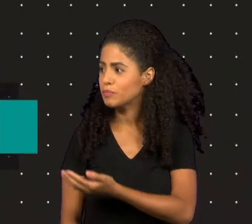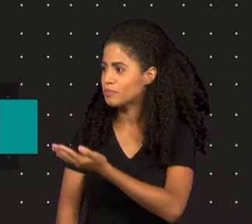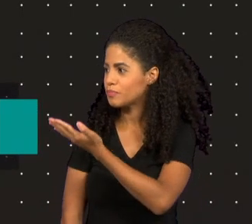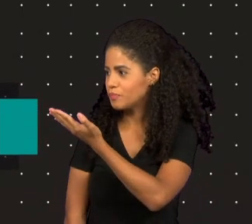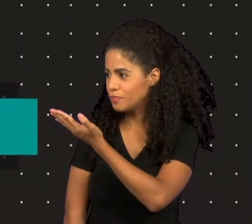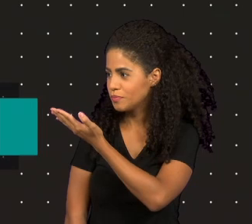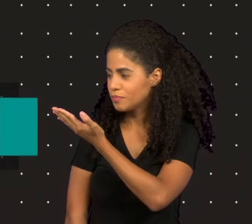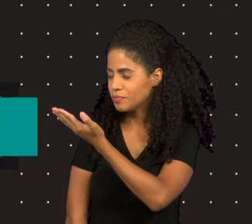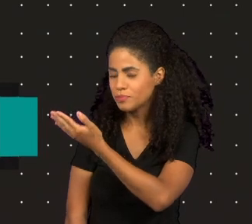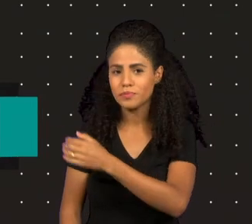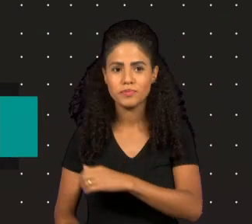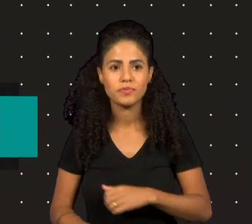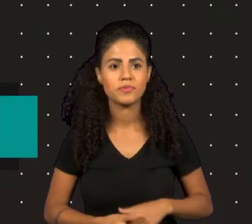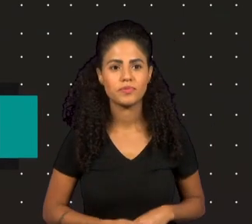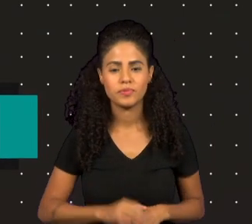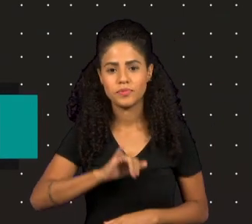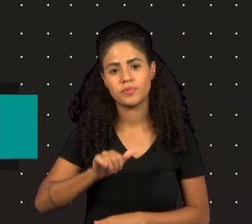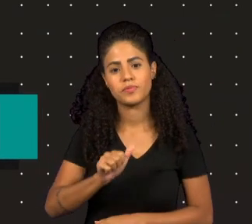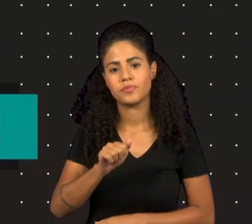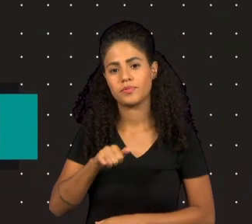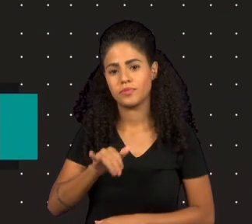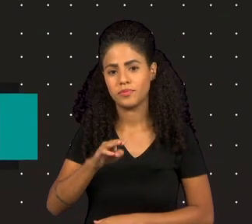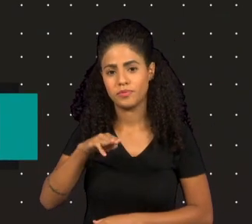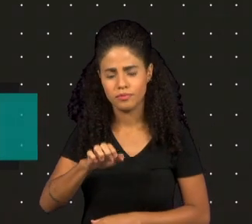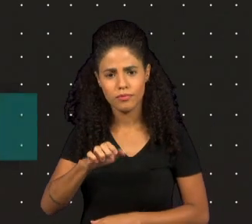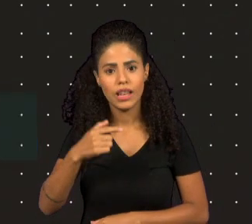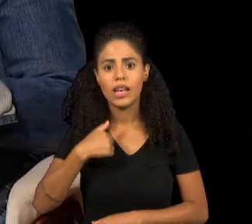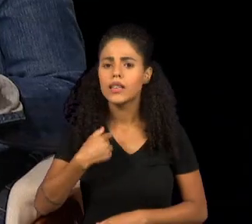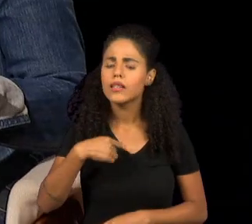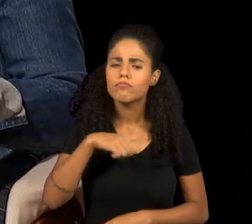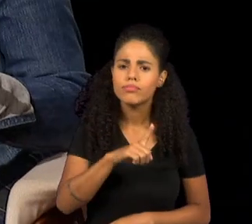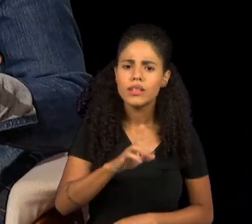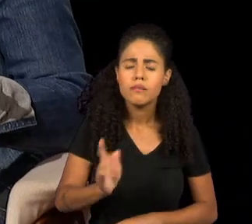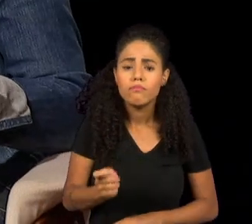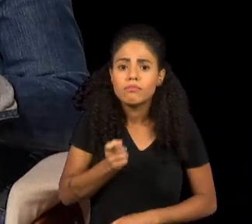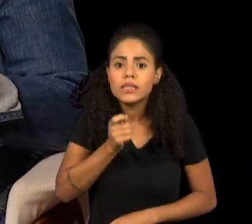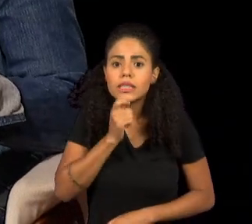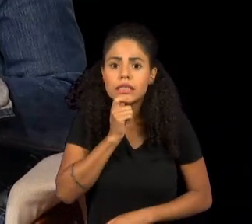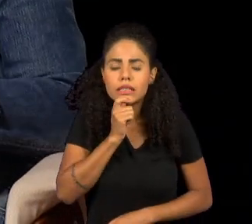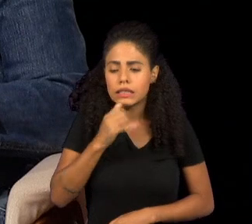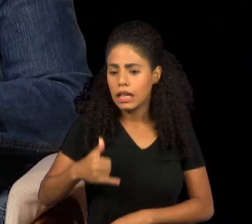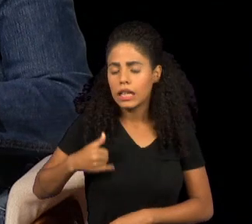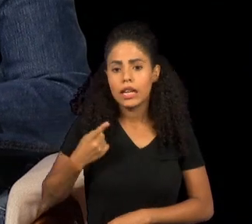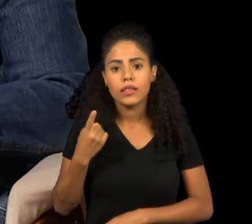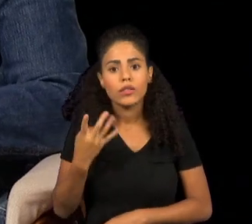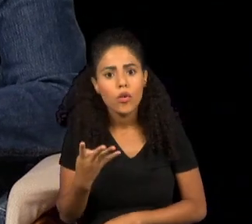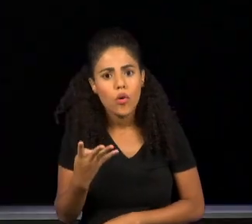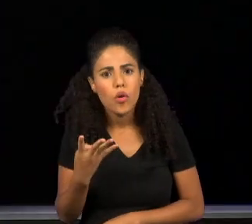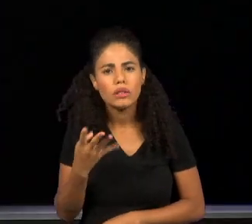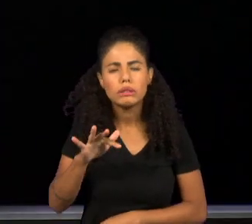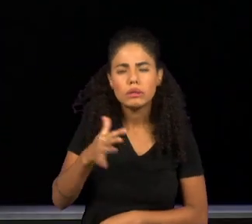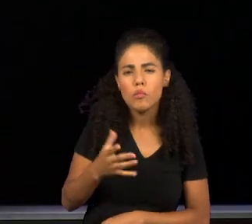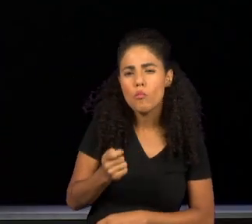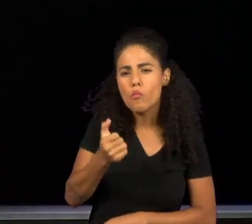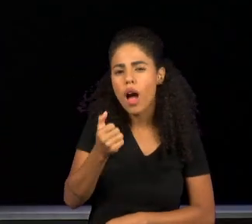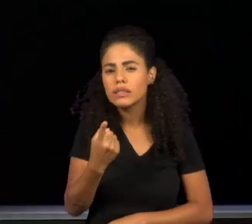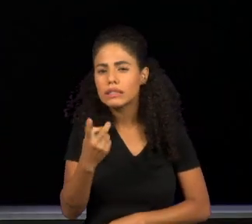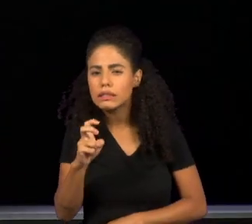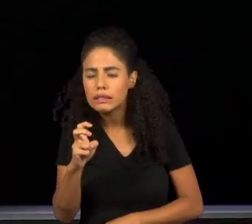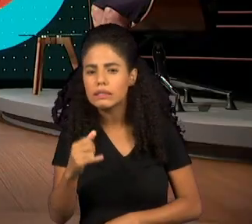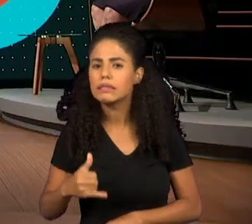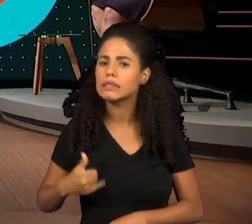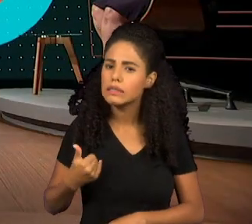tinha uma escola de teatro. Uma escola de lá. teatro. Só que eu não fui, porque eu ainda tinha 14 para 15 anos. E aí, com